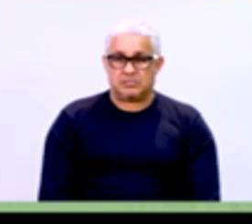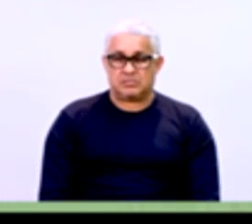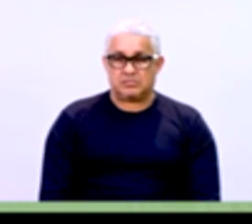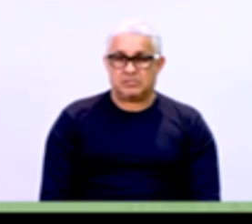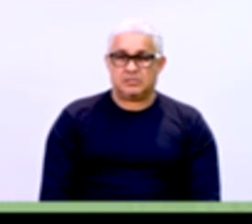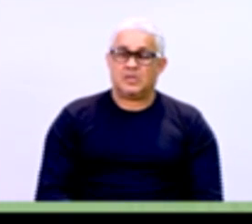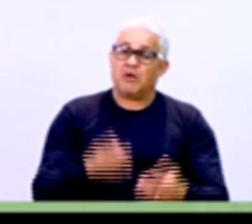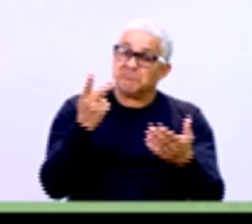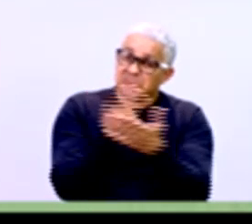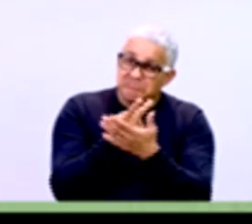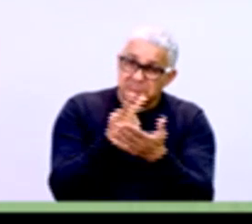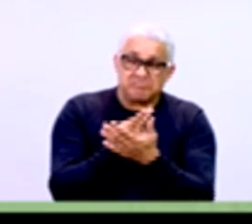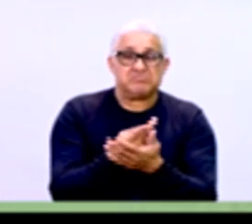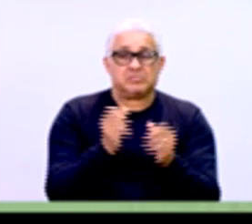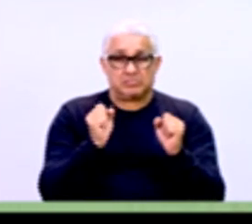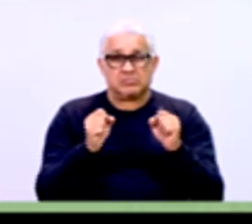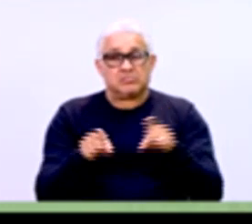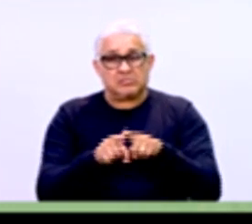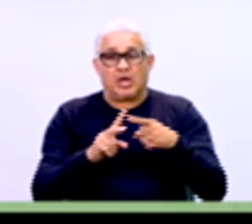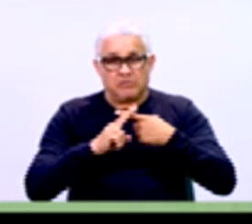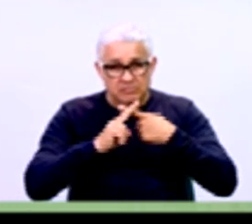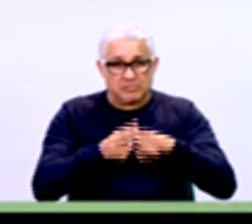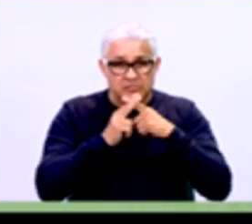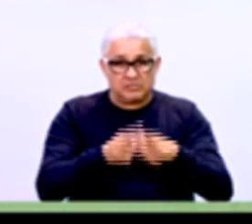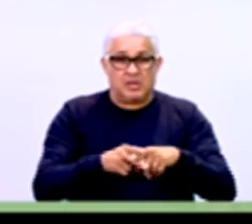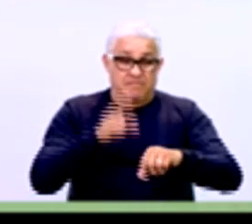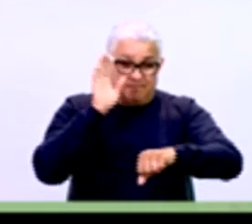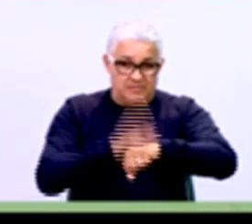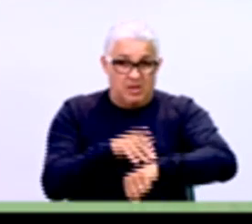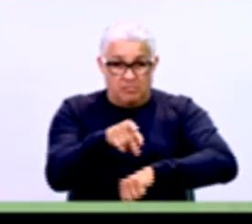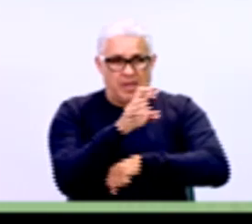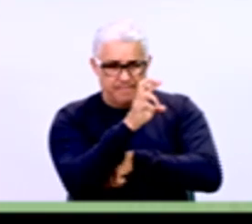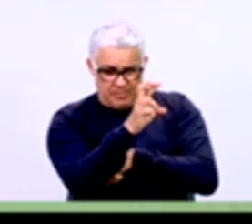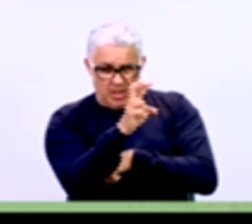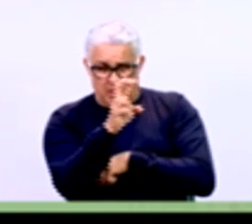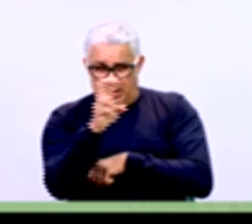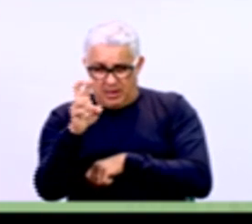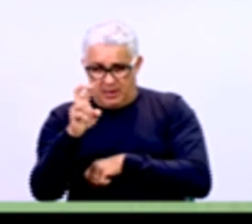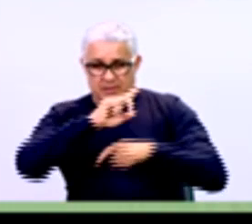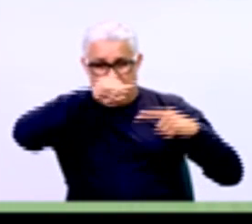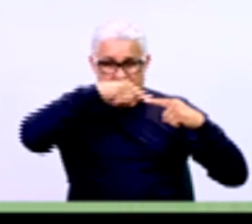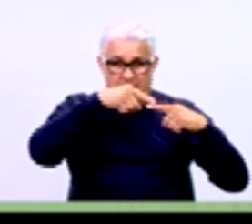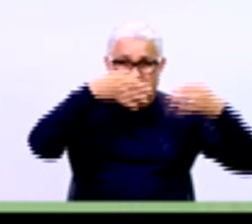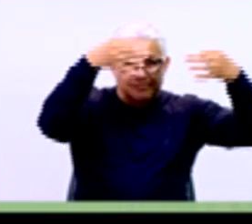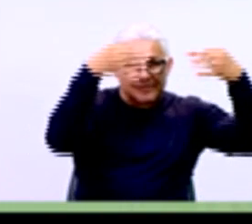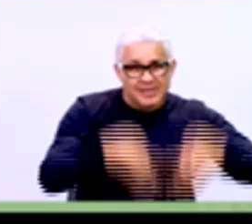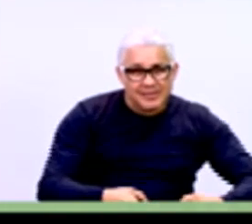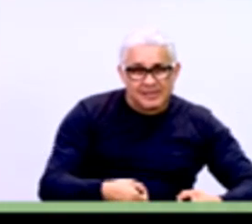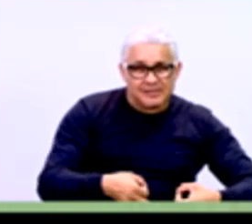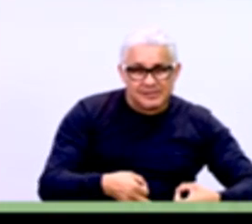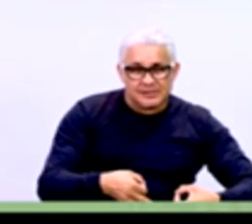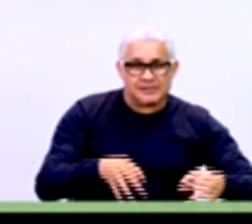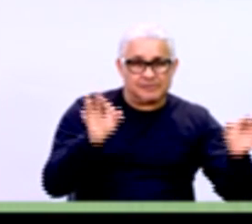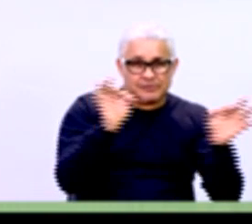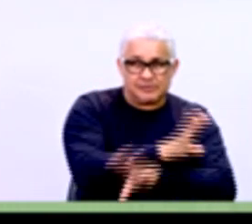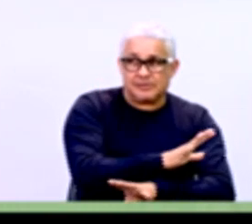consequências, os erros, vai estar corrigindo. Então vai ser o momento de monitorar, verificar se os objetivos estão realmente sendo